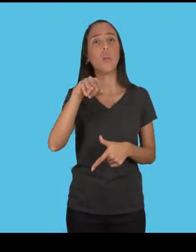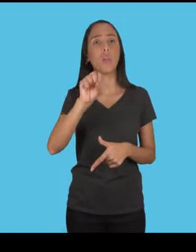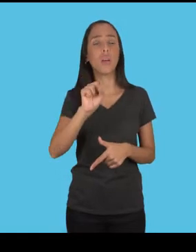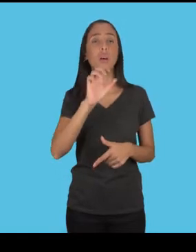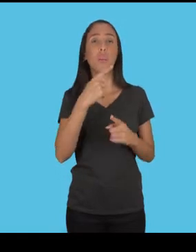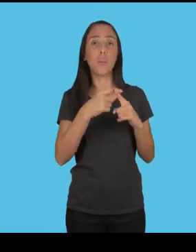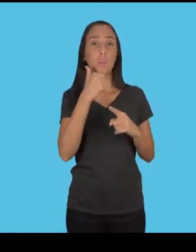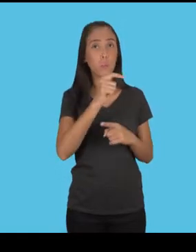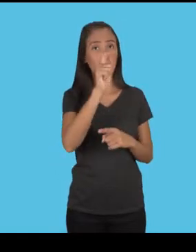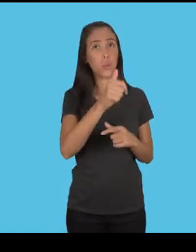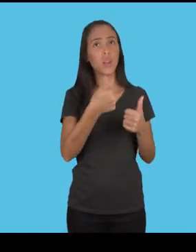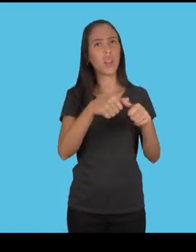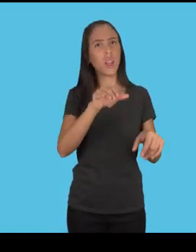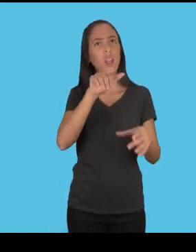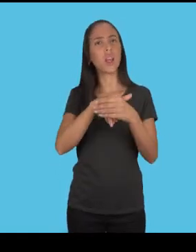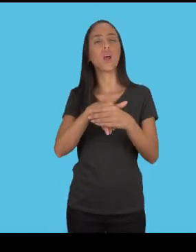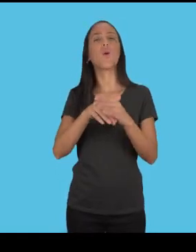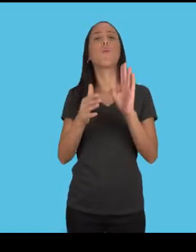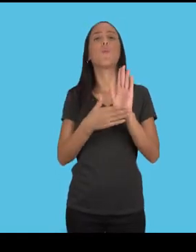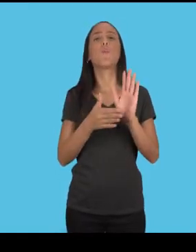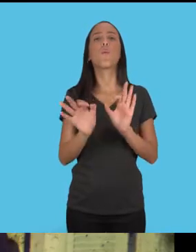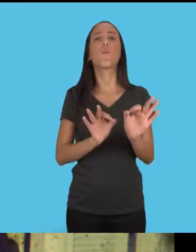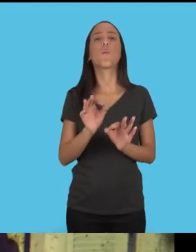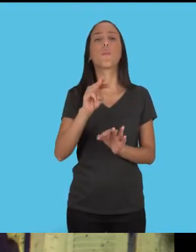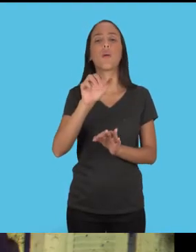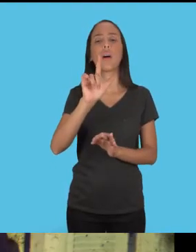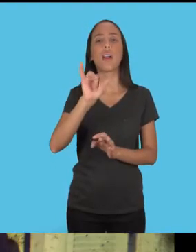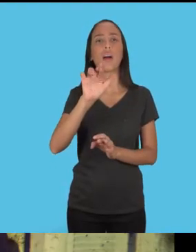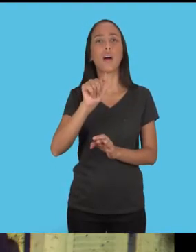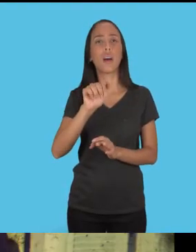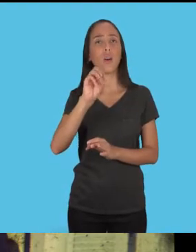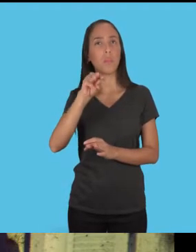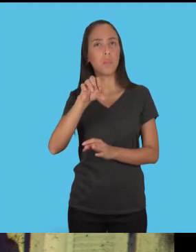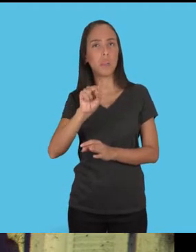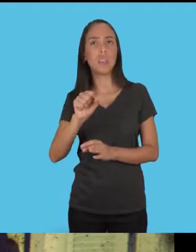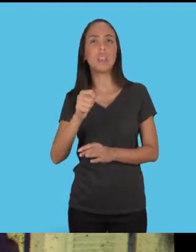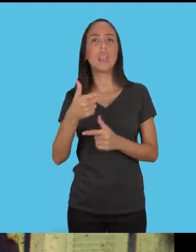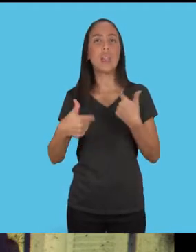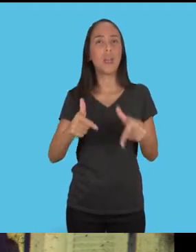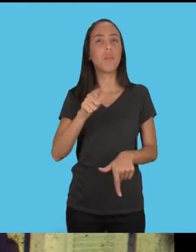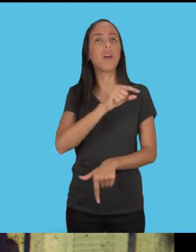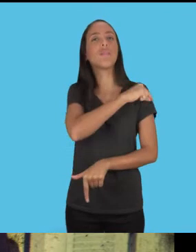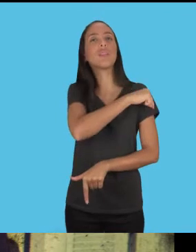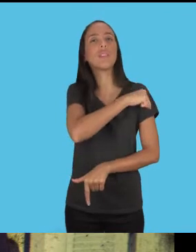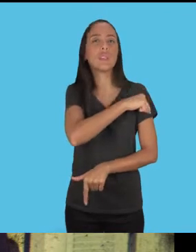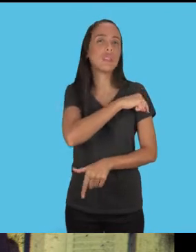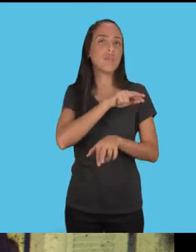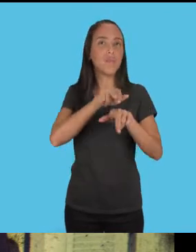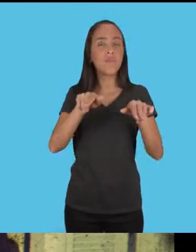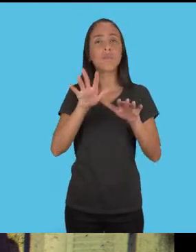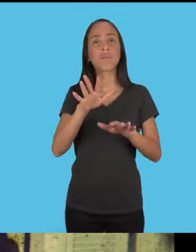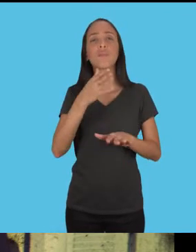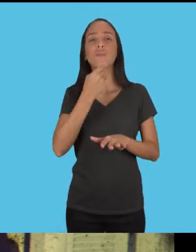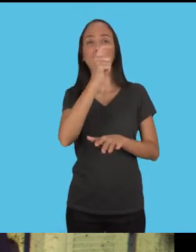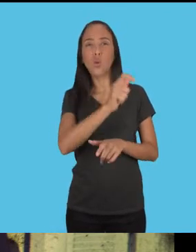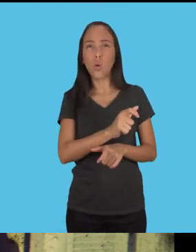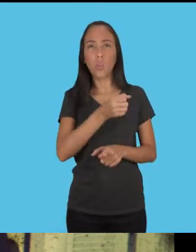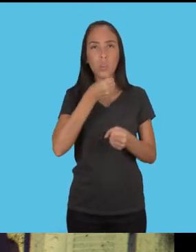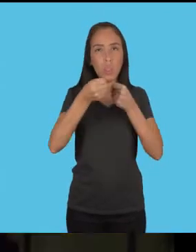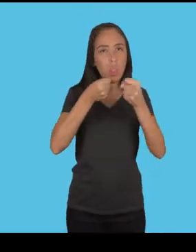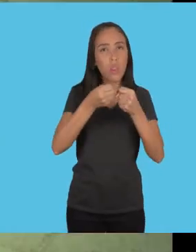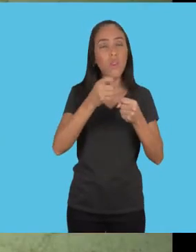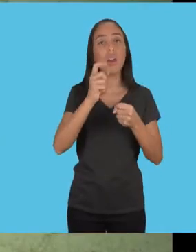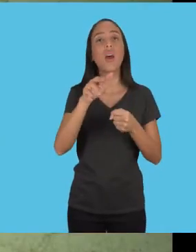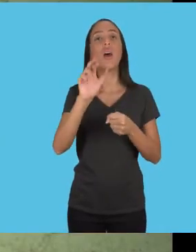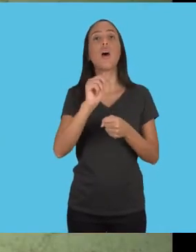estava no programa de malária da OMS, né? Trabalhando em vacina e tudo mais. O entrevistador era um russo, um médico